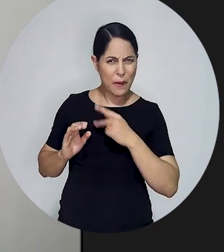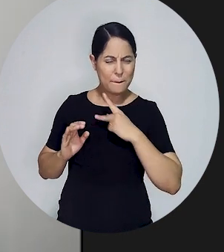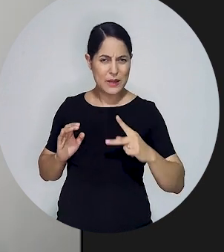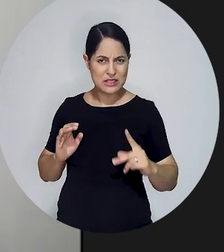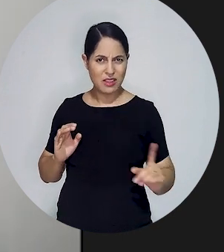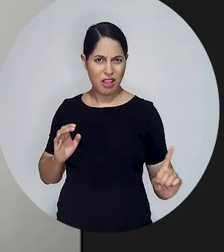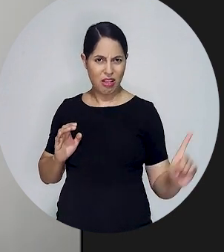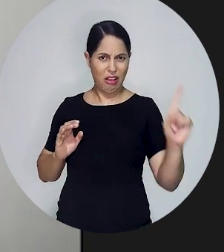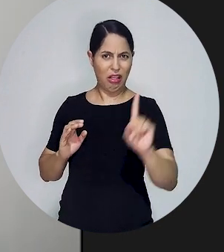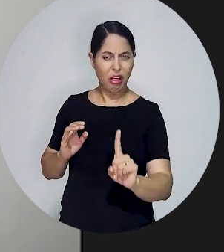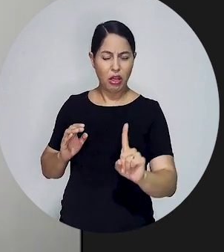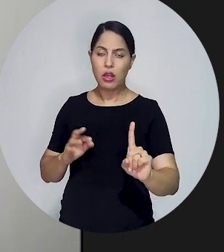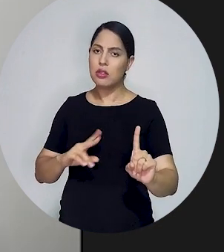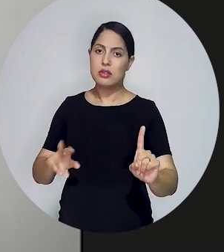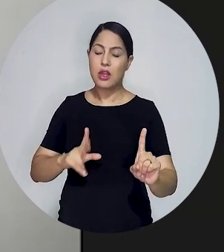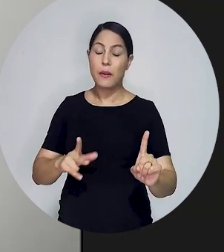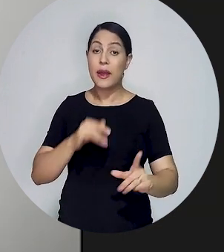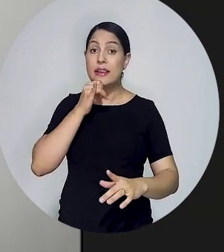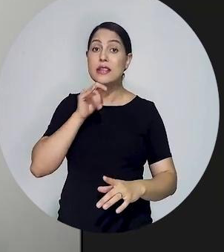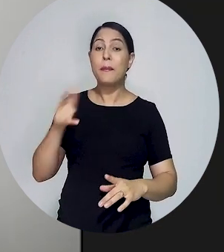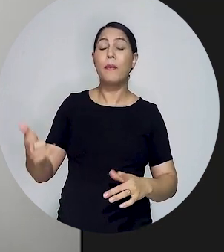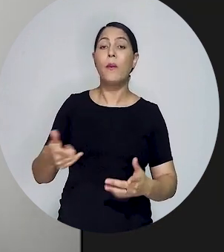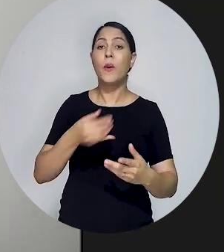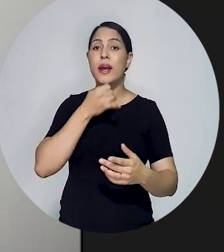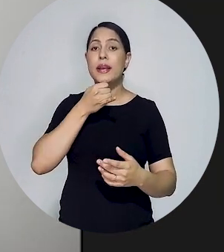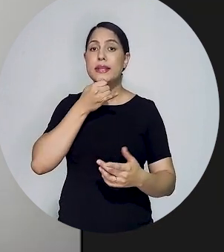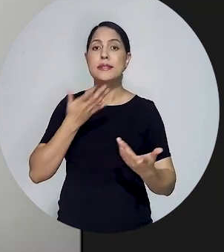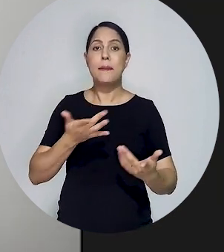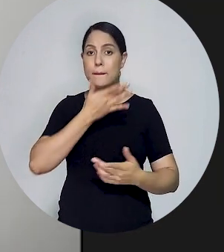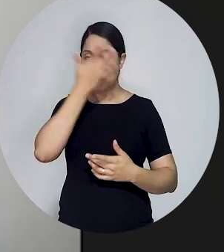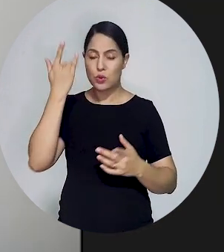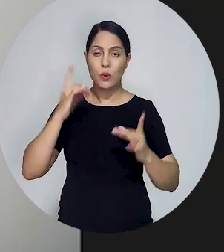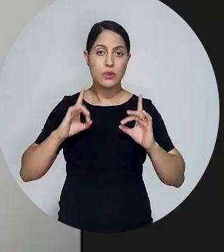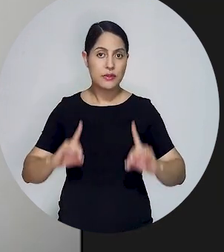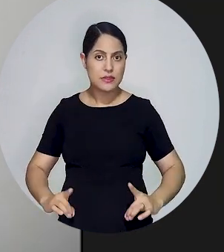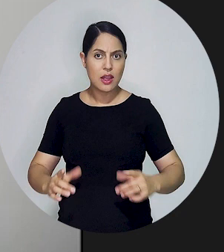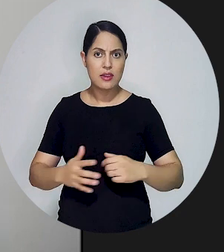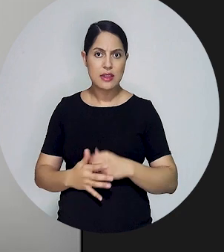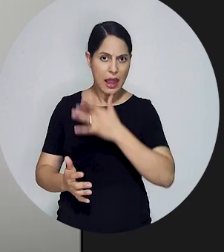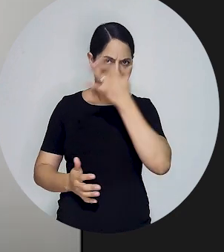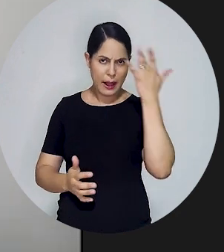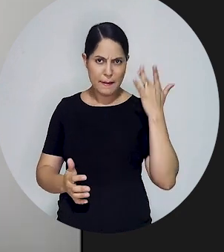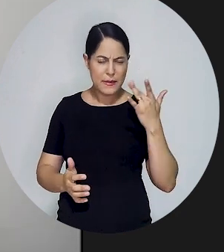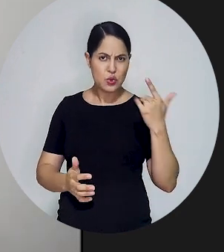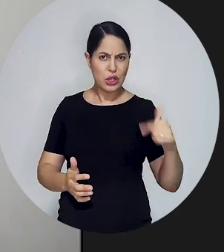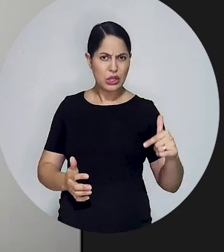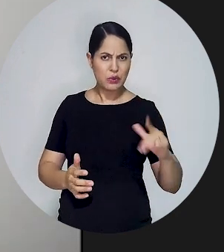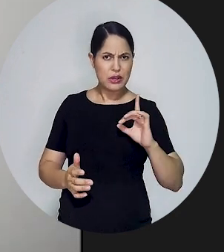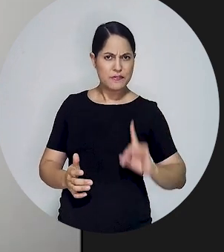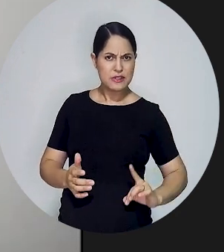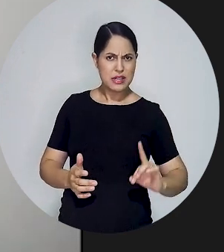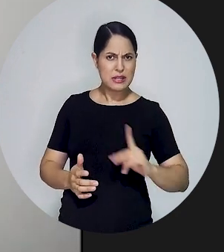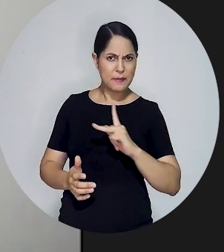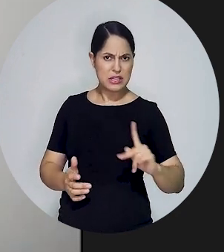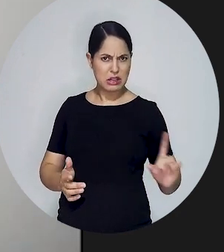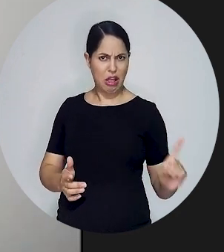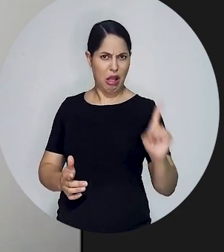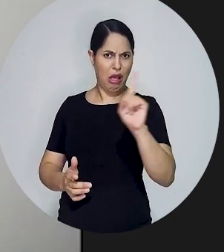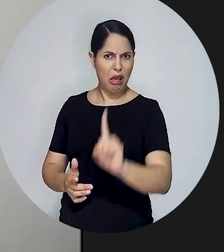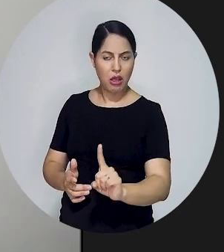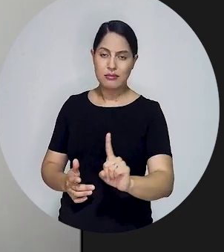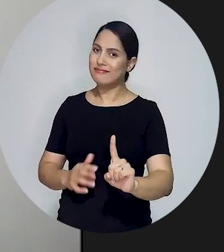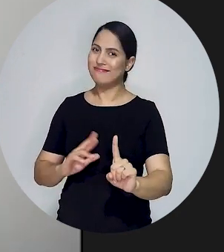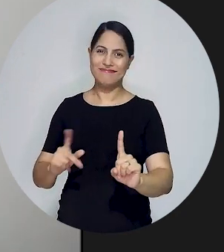homem. Da mesma forma, seria ruim que a comissão de pessoa com deficiência, por exemplo, fosse presidida ou dirigida por pessoas sem